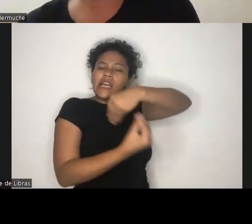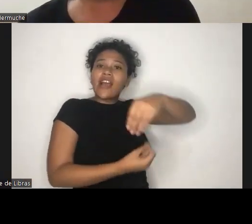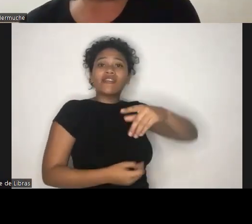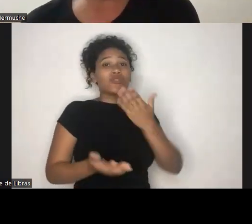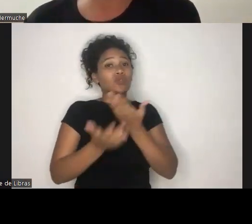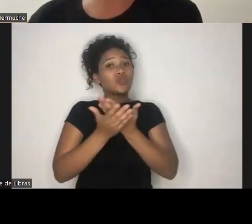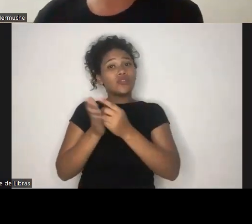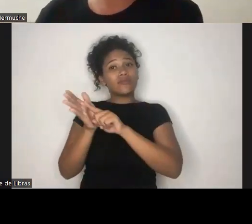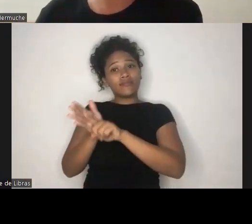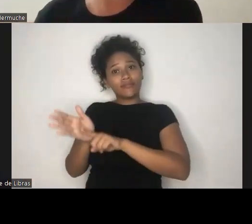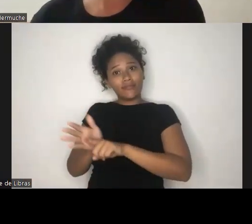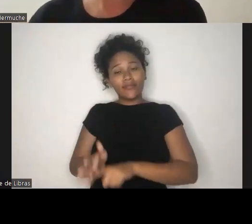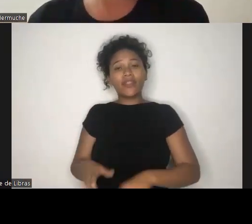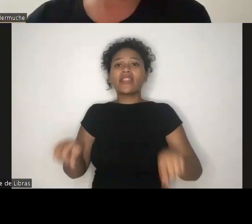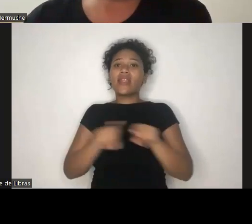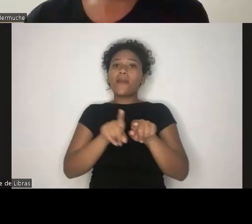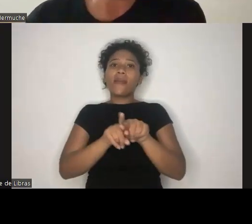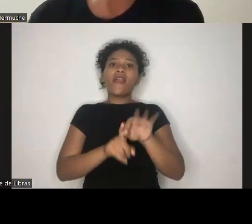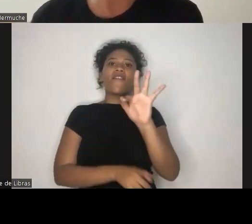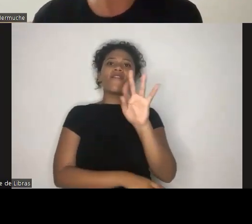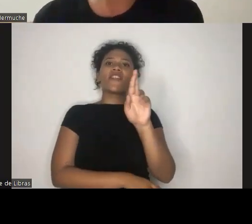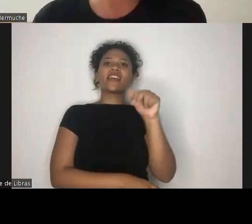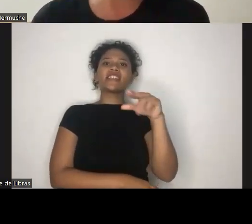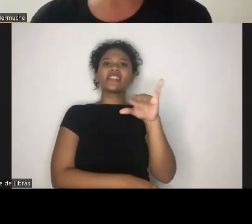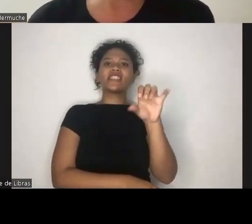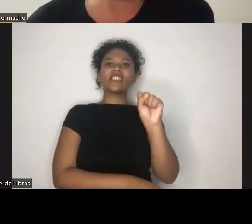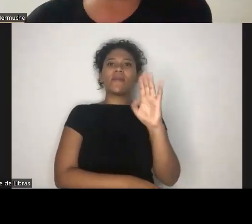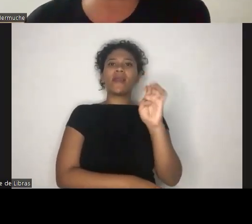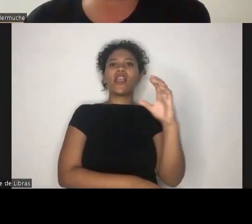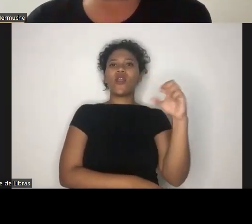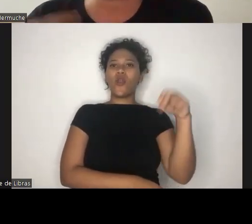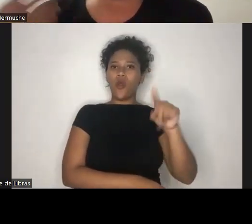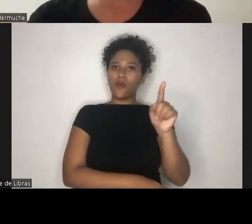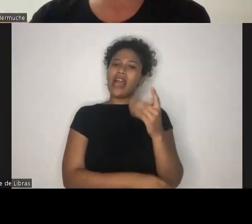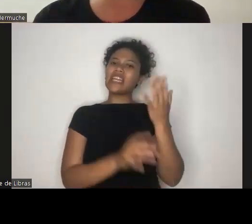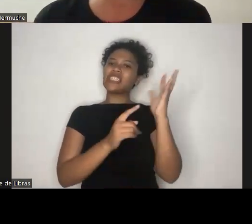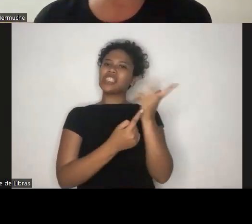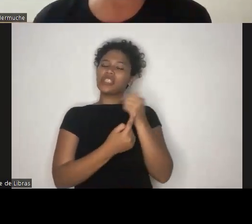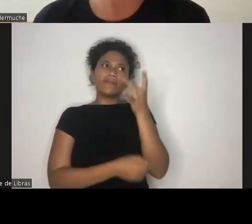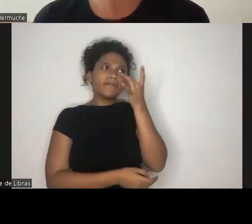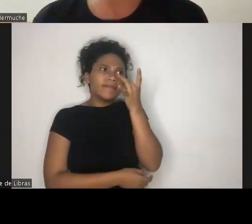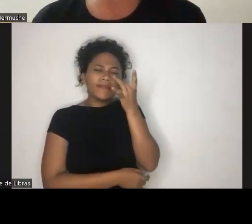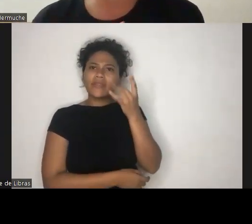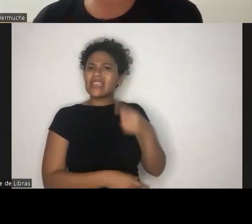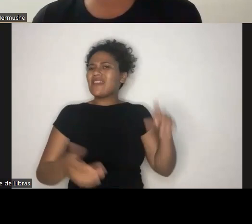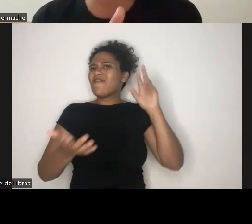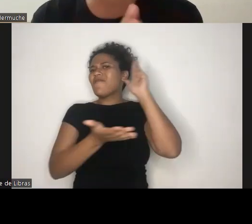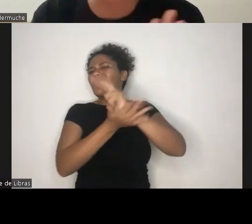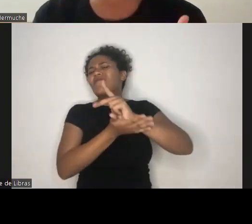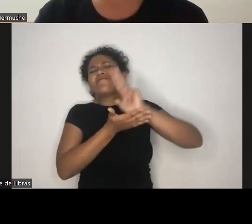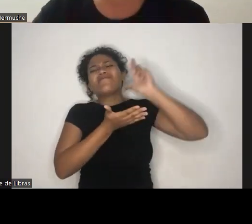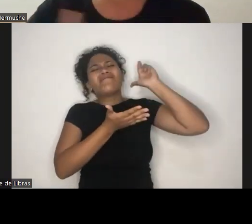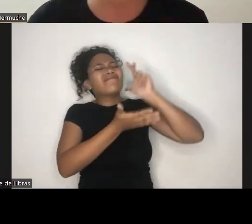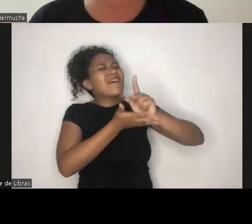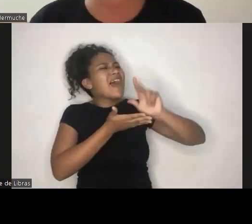Francis Bacon enfim vários artistas visto de perto Picasso ver visto